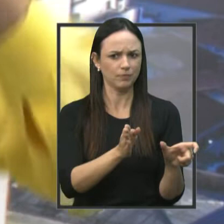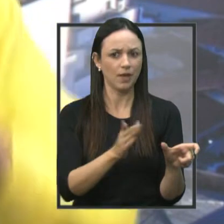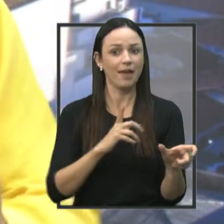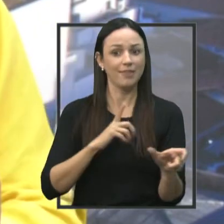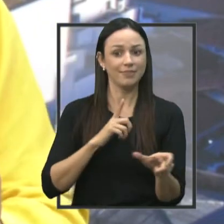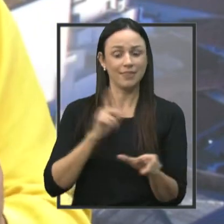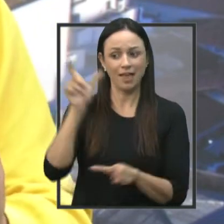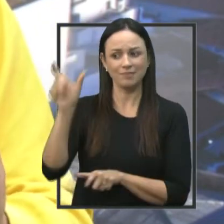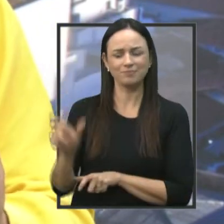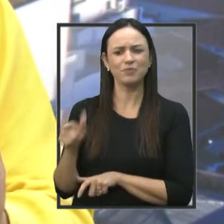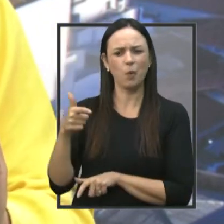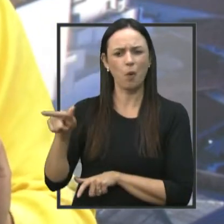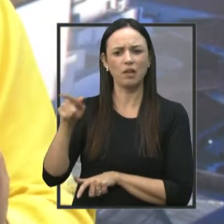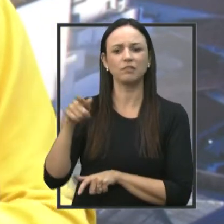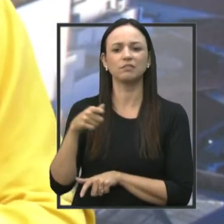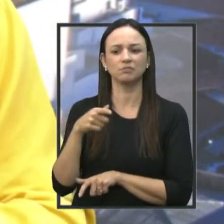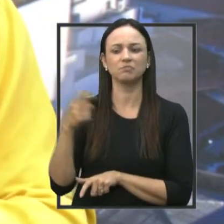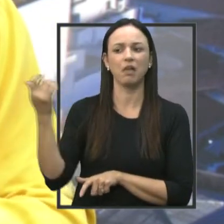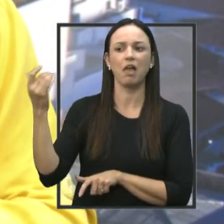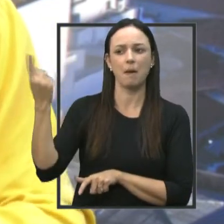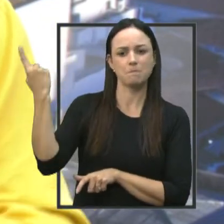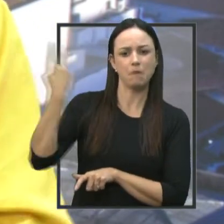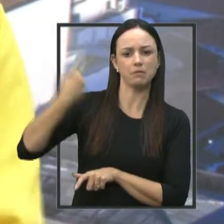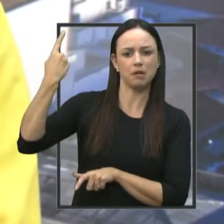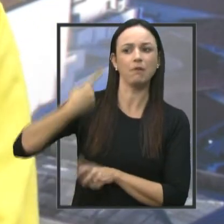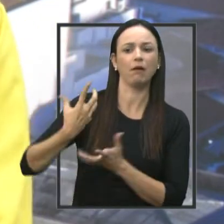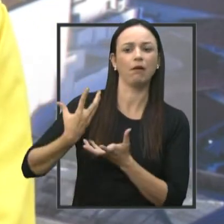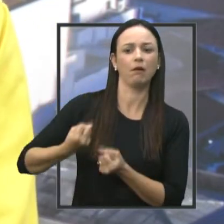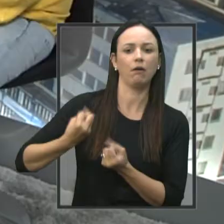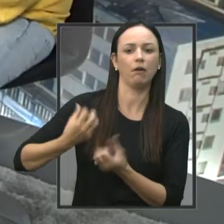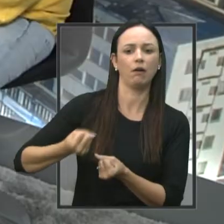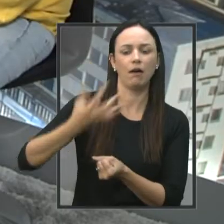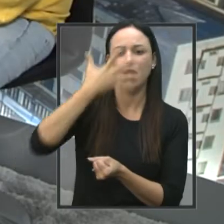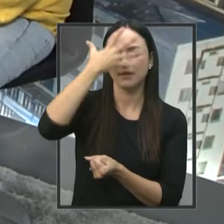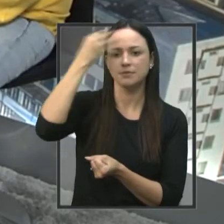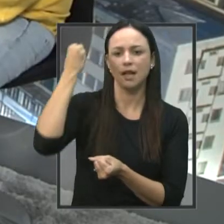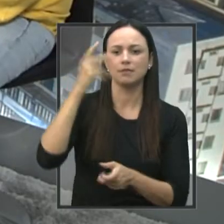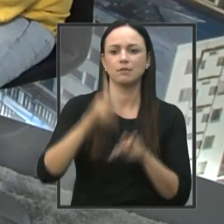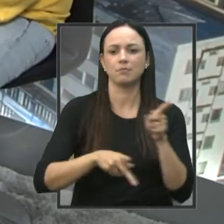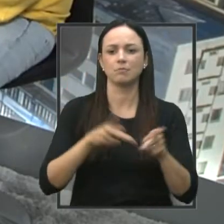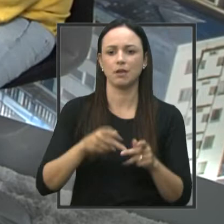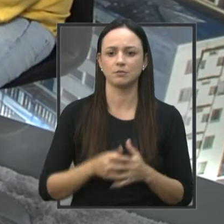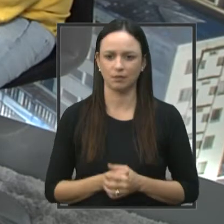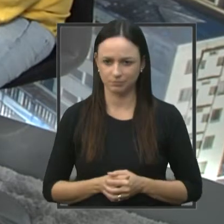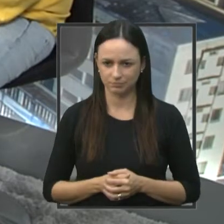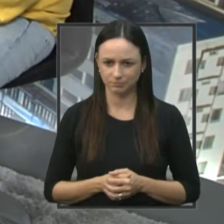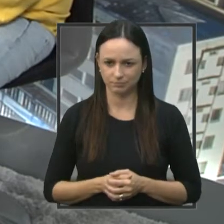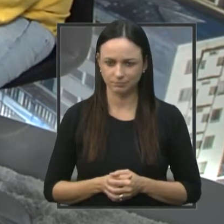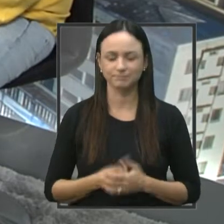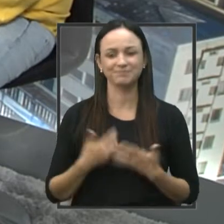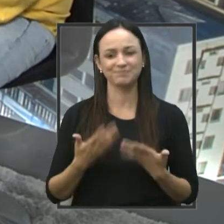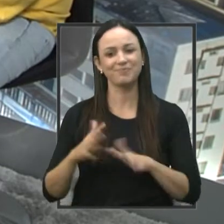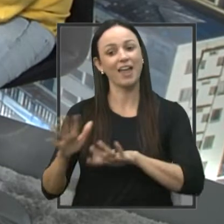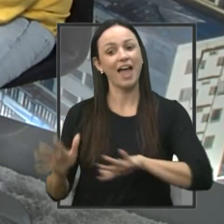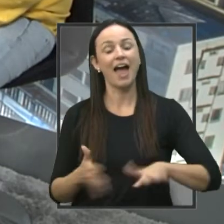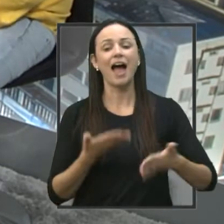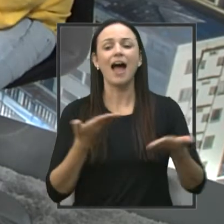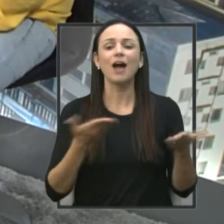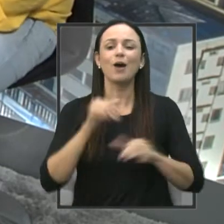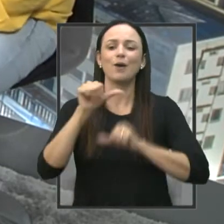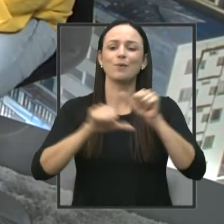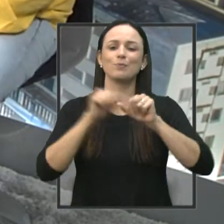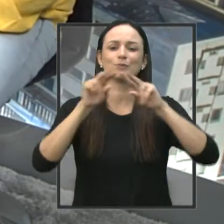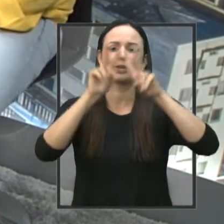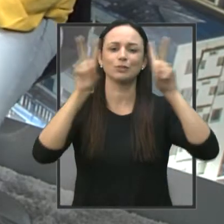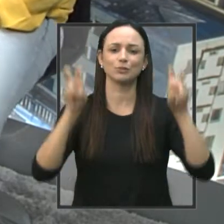que o outro está mandando, esquecendo da população. Bom, vereador, vamos mudar um pouquinho de assunto agora. Vamos falar sobre